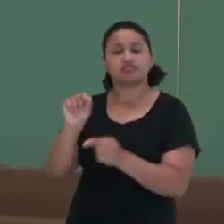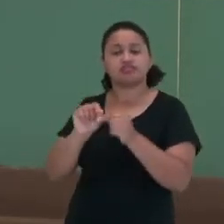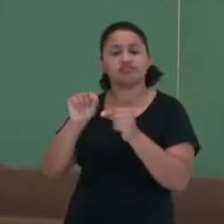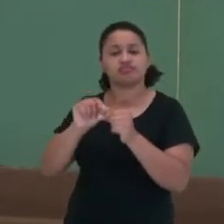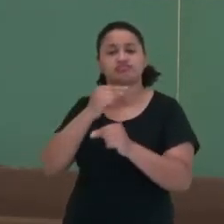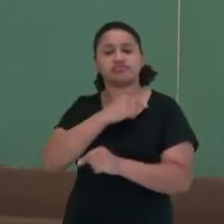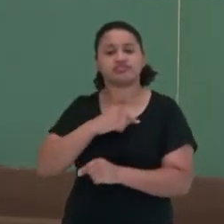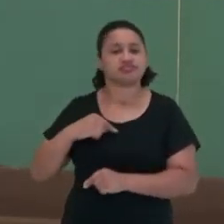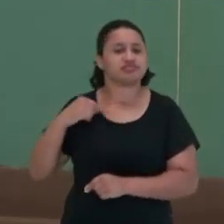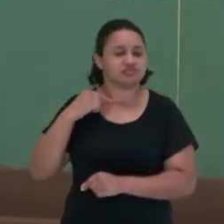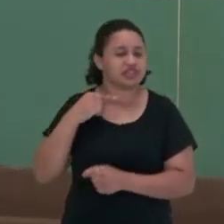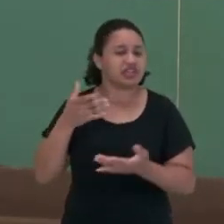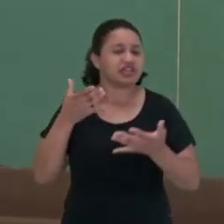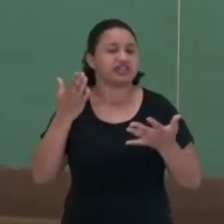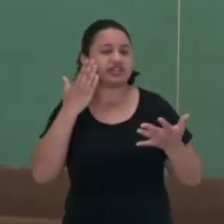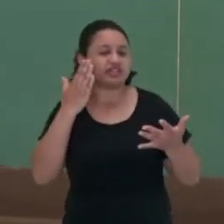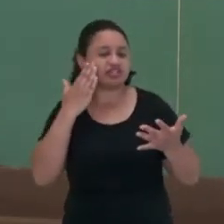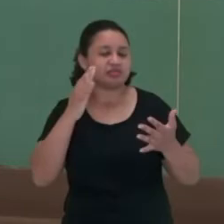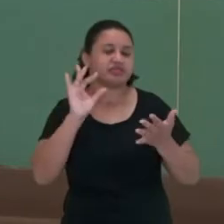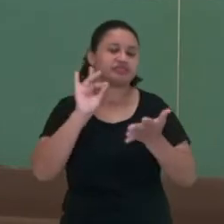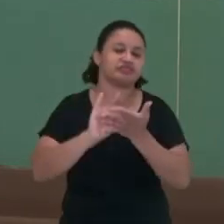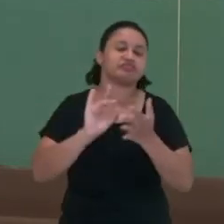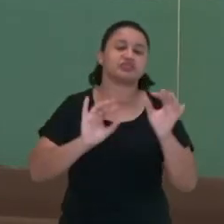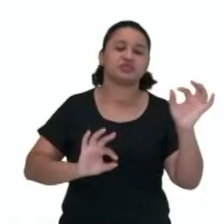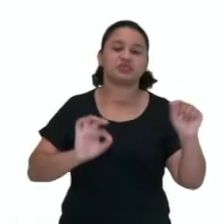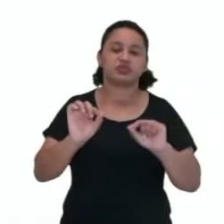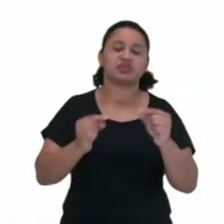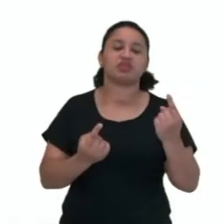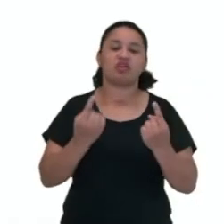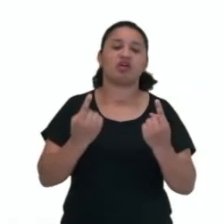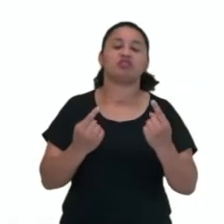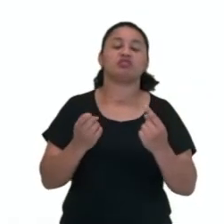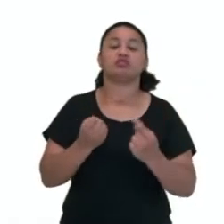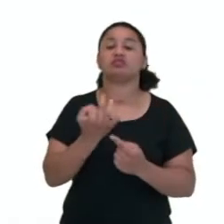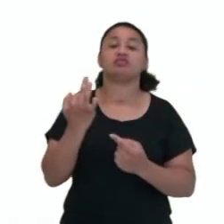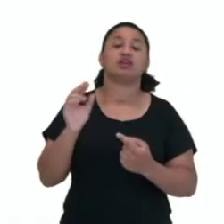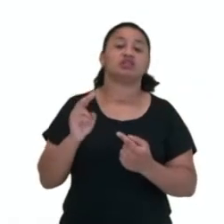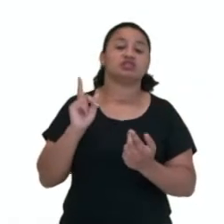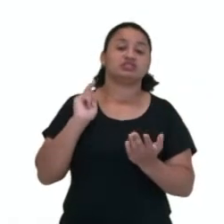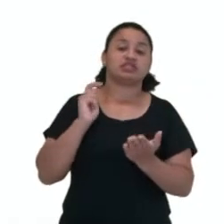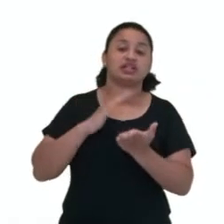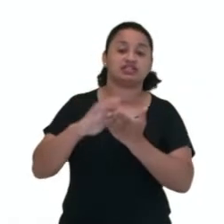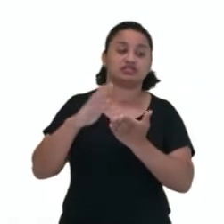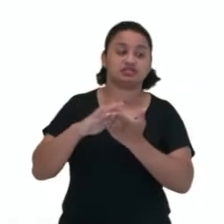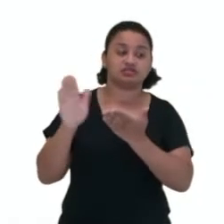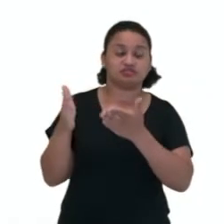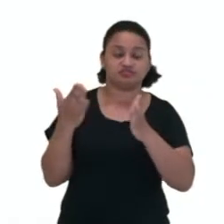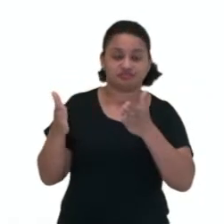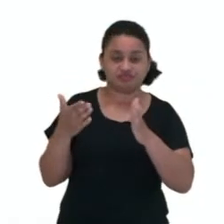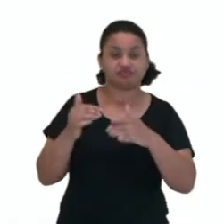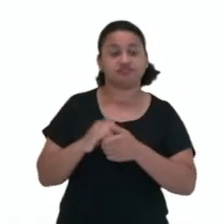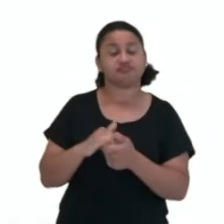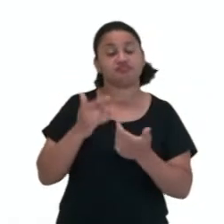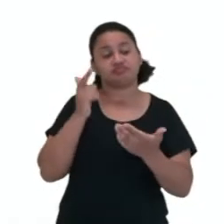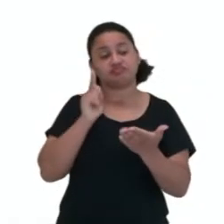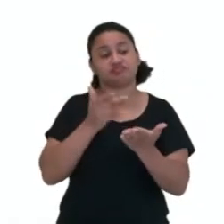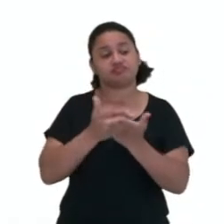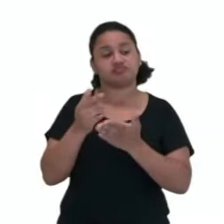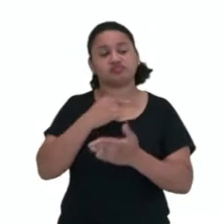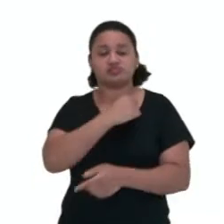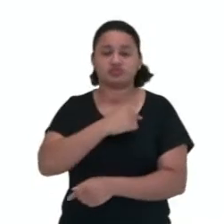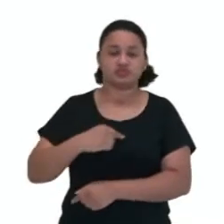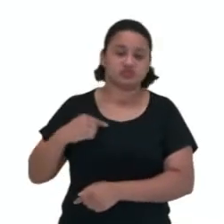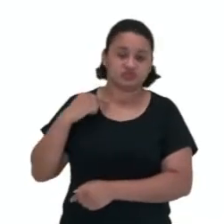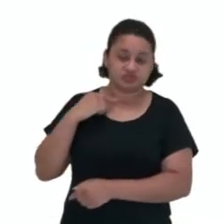ela quer saber exatamente qual é o custo de produção dela. Suponha que a Ana começou a produzir um tipo de colar que